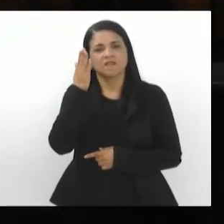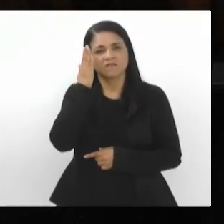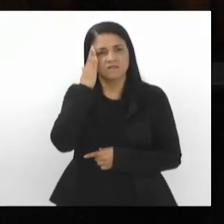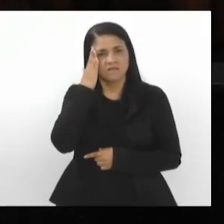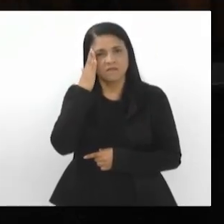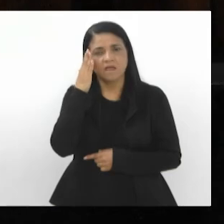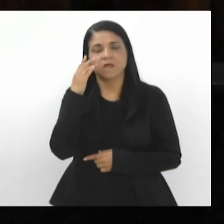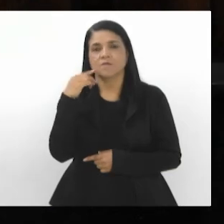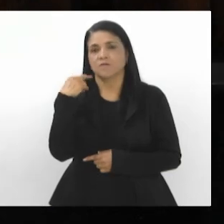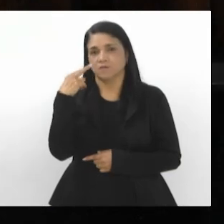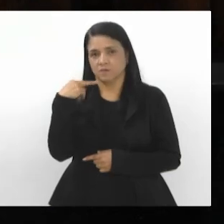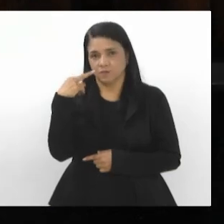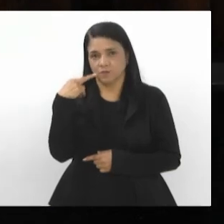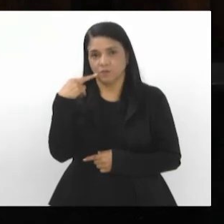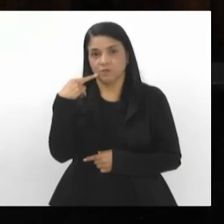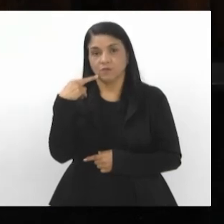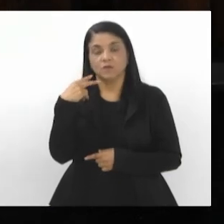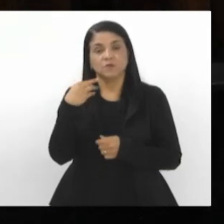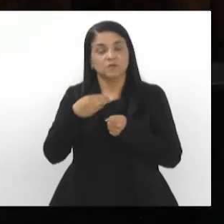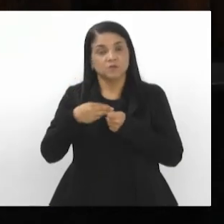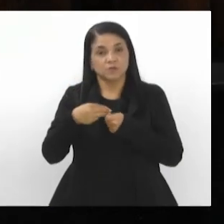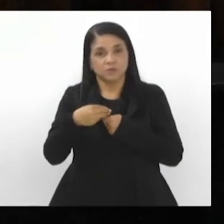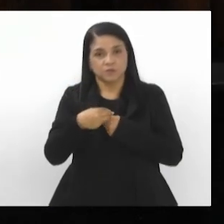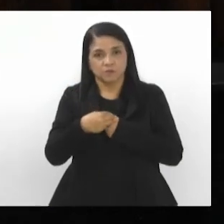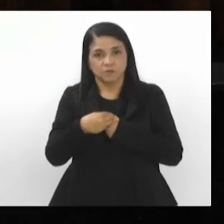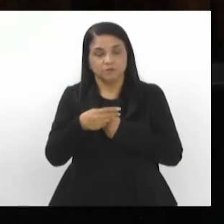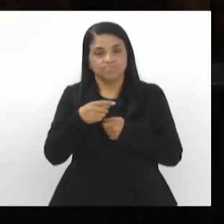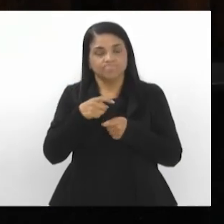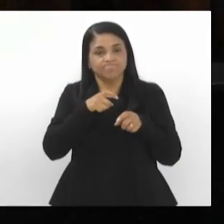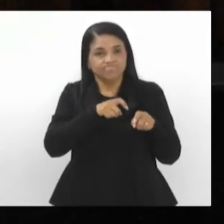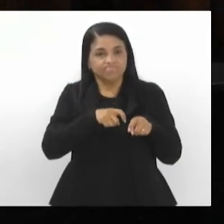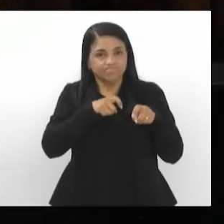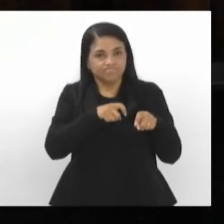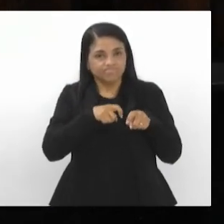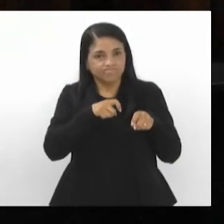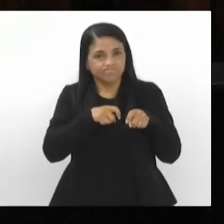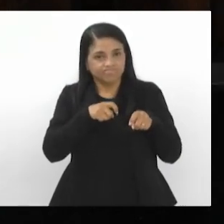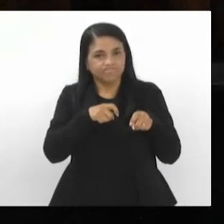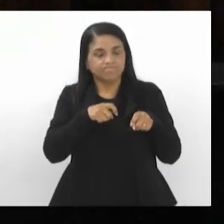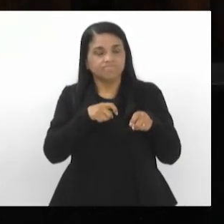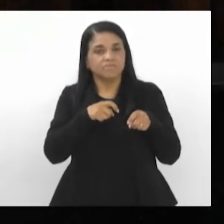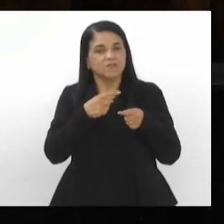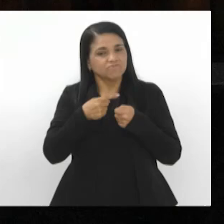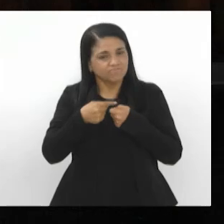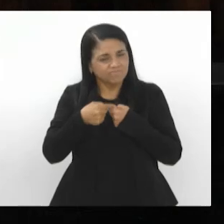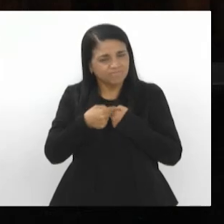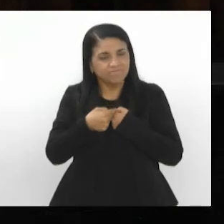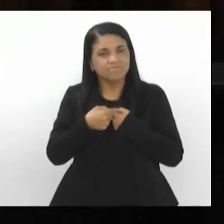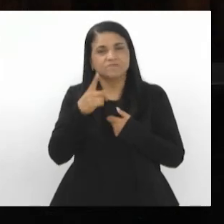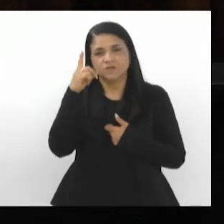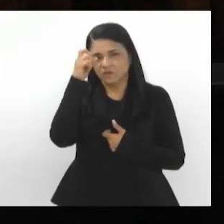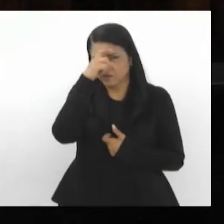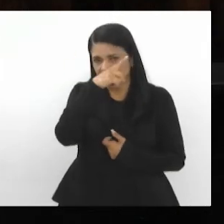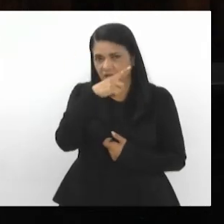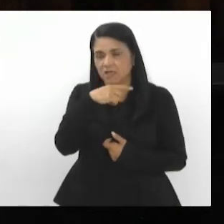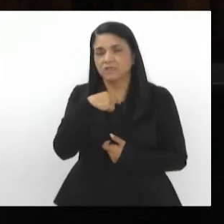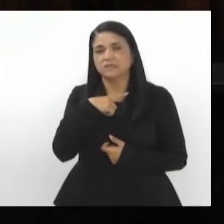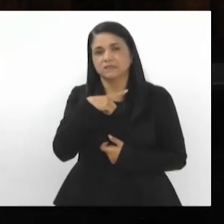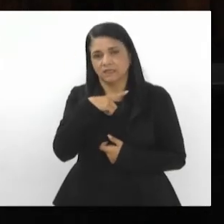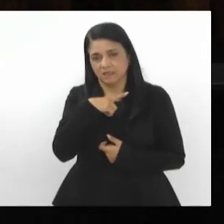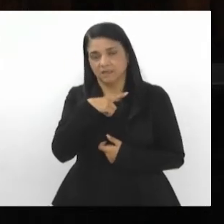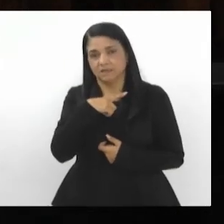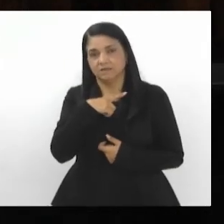vereador, que os municípios do interior, eles têm muita dificuldade